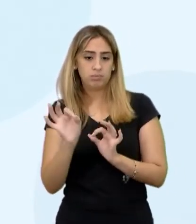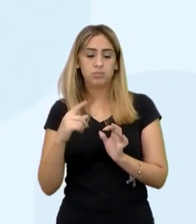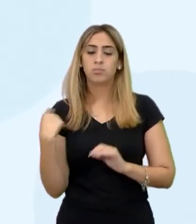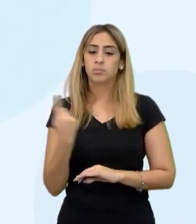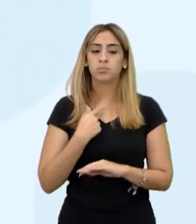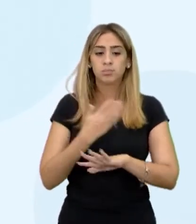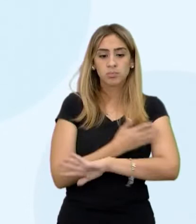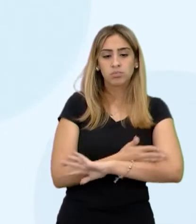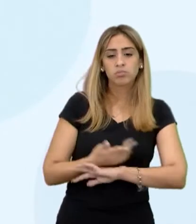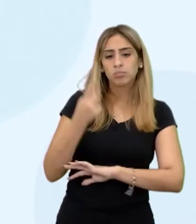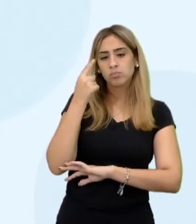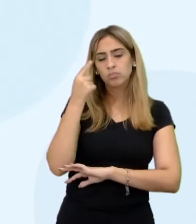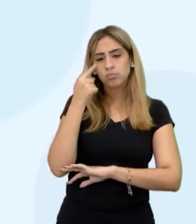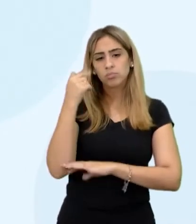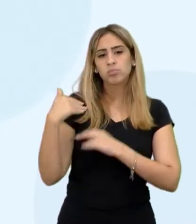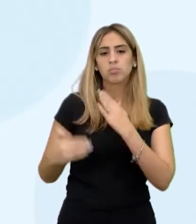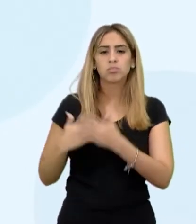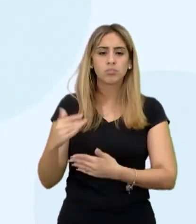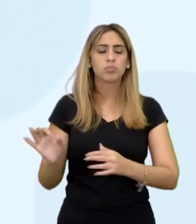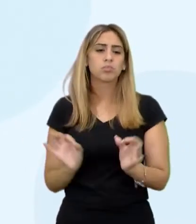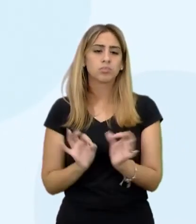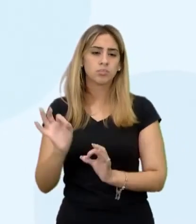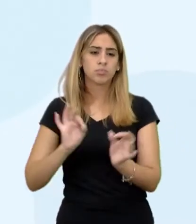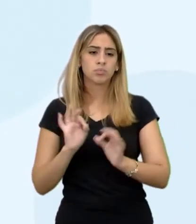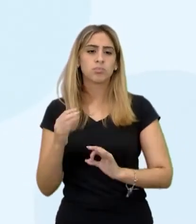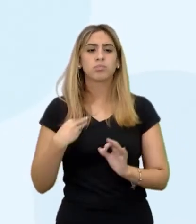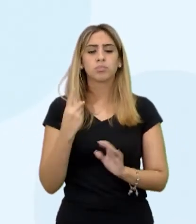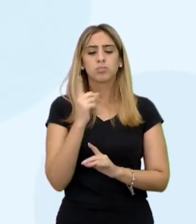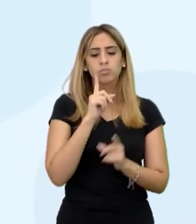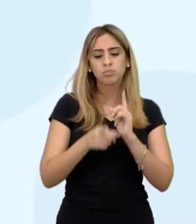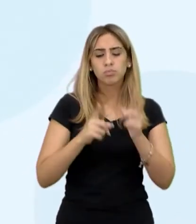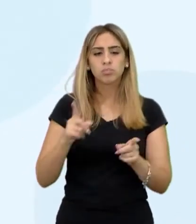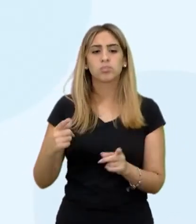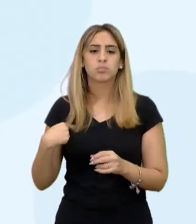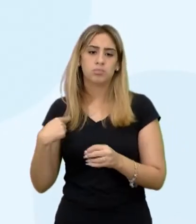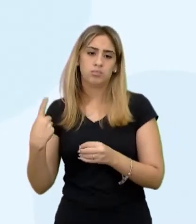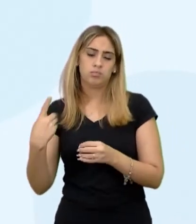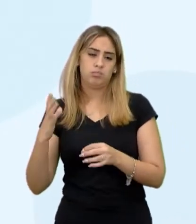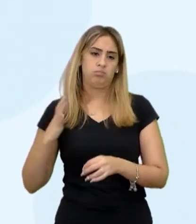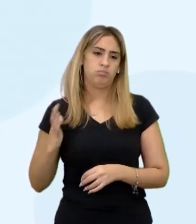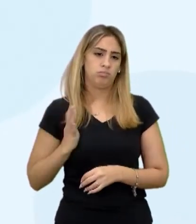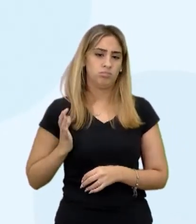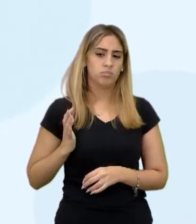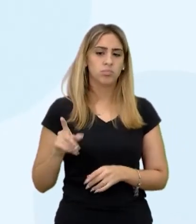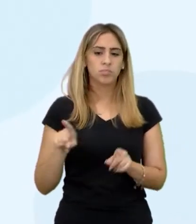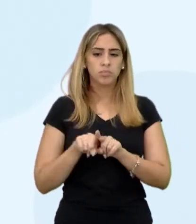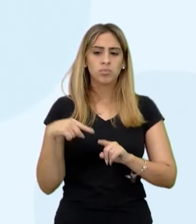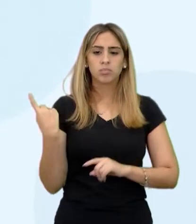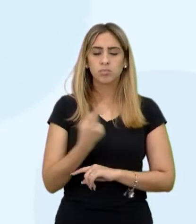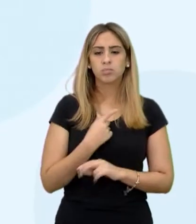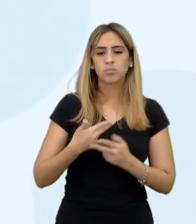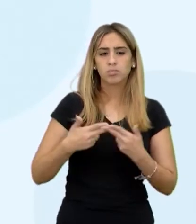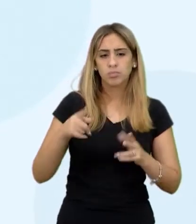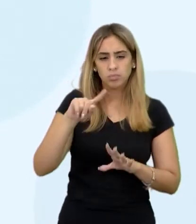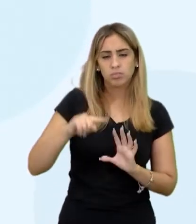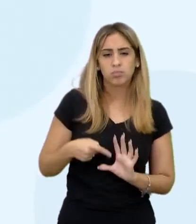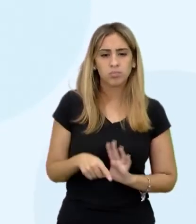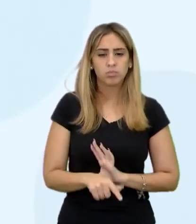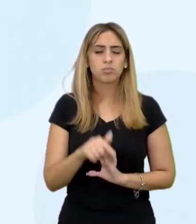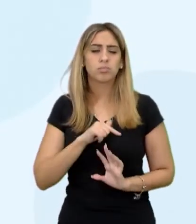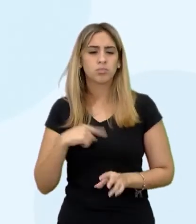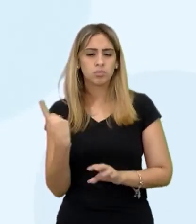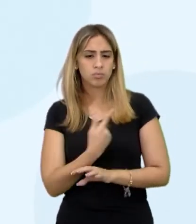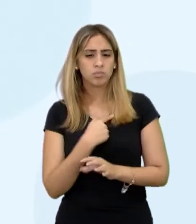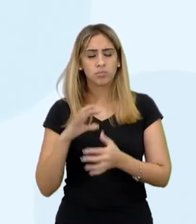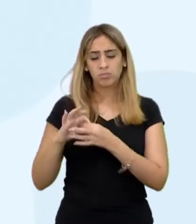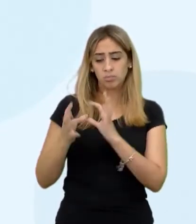gente começa a pensar em projeto para ordenar as cidades. Lembrando que este aprofundamento, dentro do